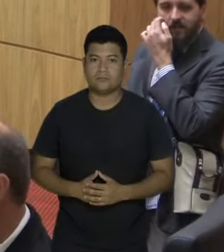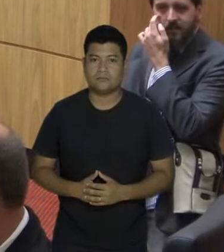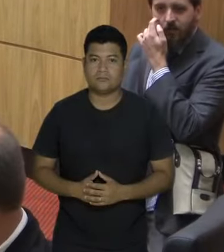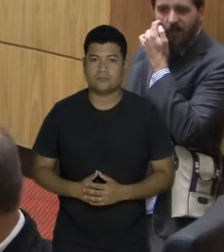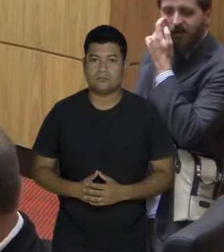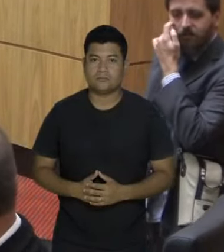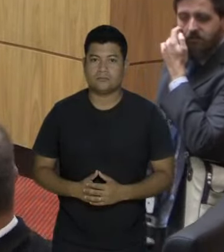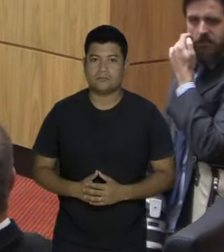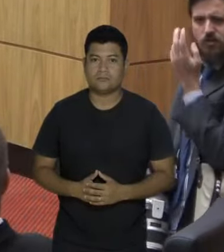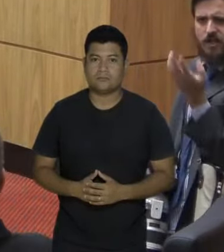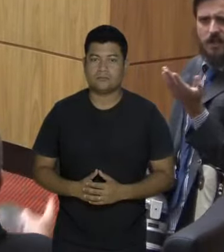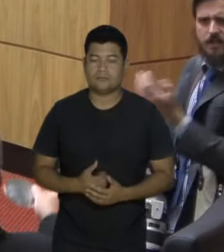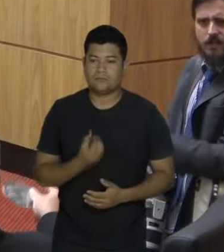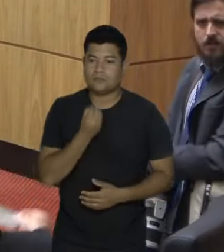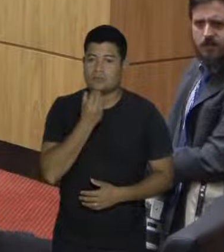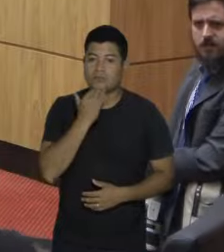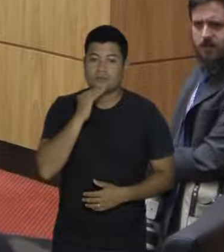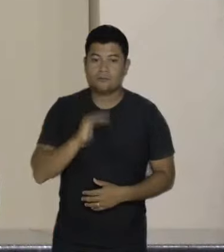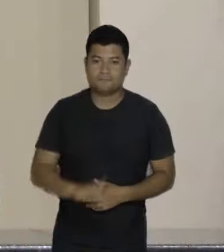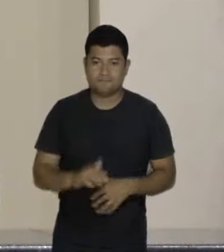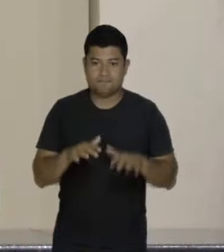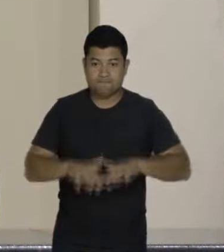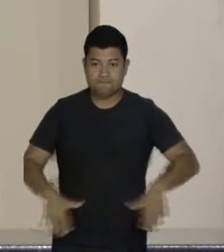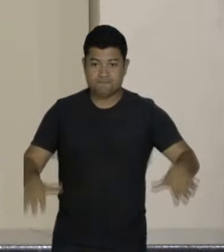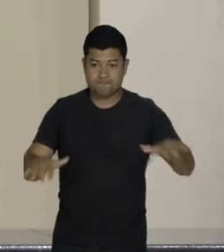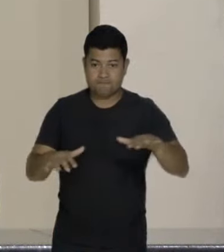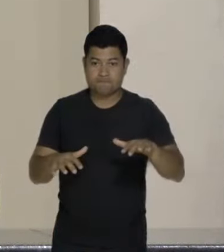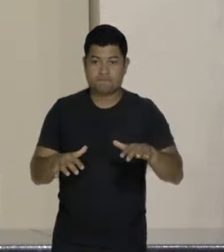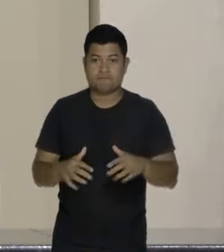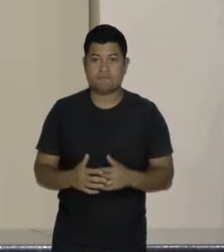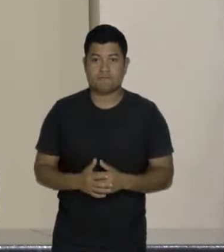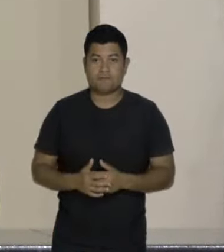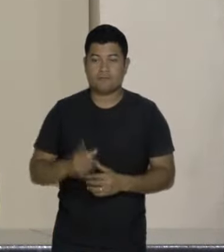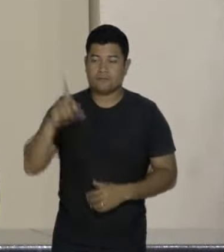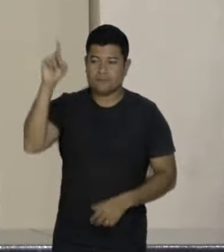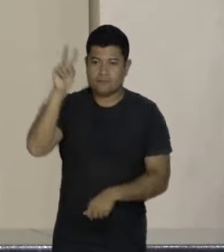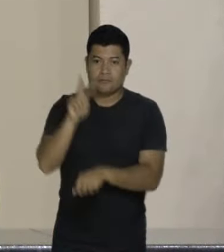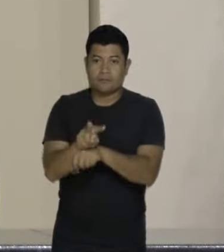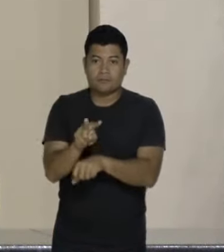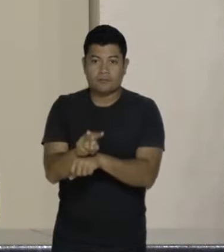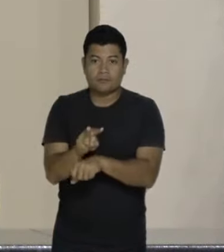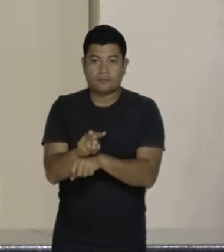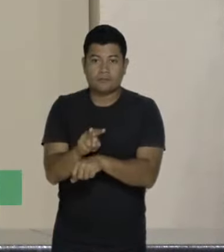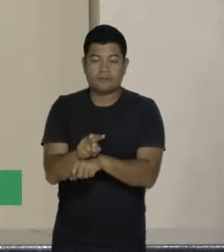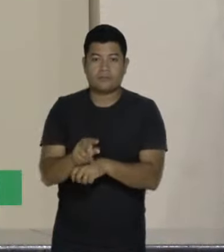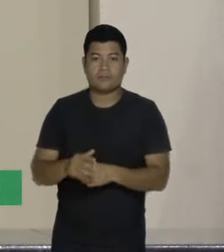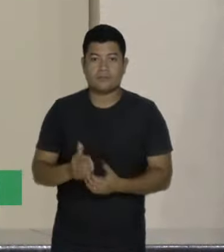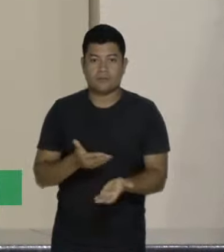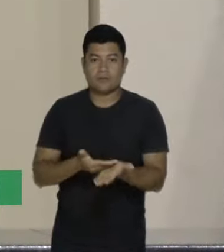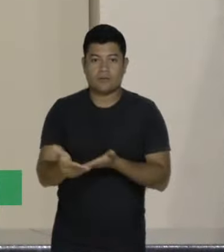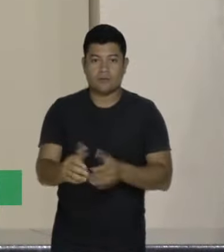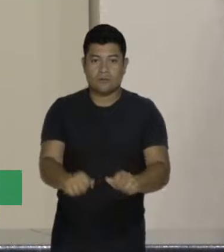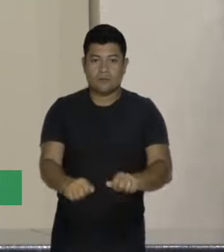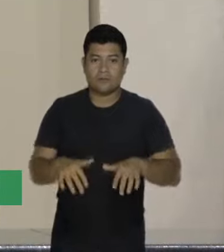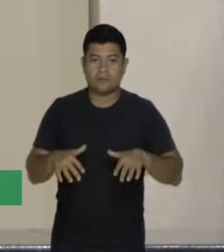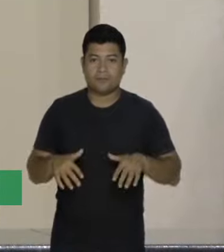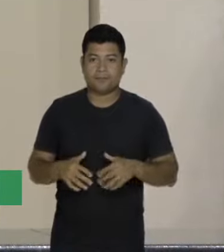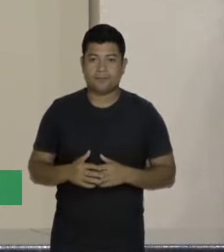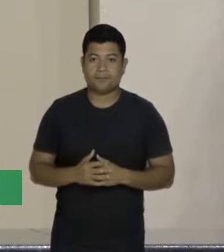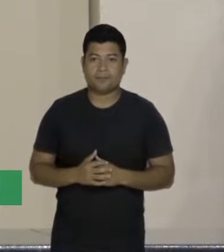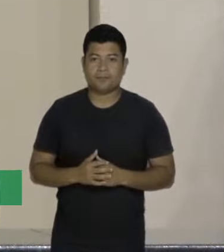dando uma boa tarde a todos e todas. Sob a proteção de Deus, declaro aberta a